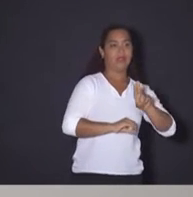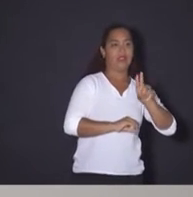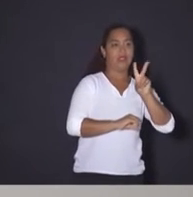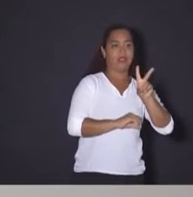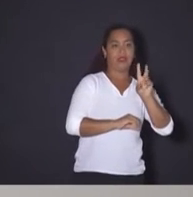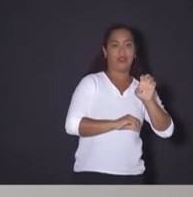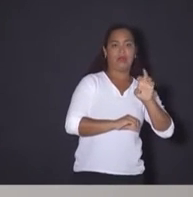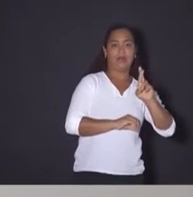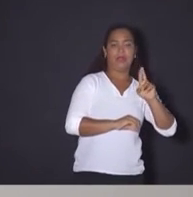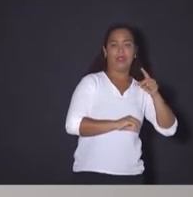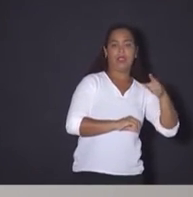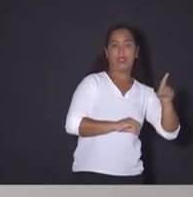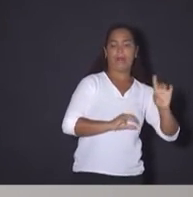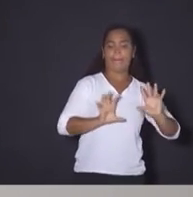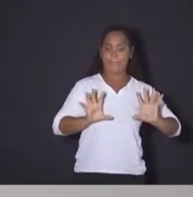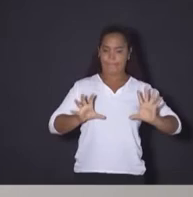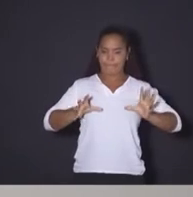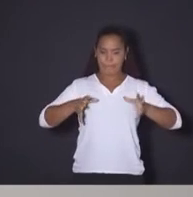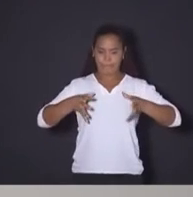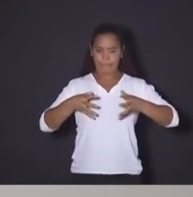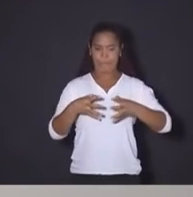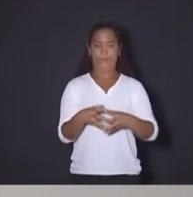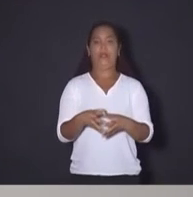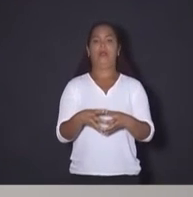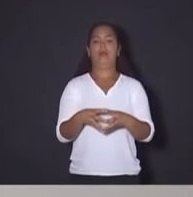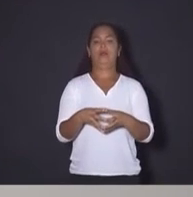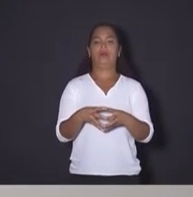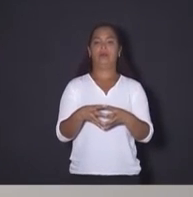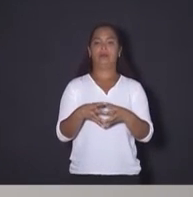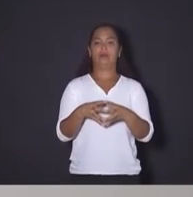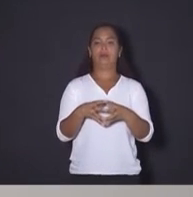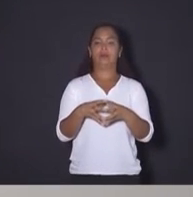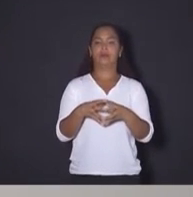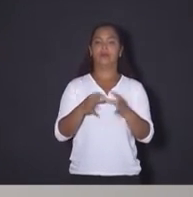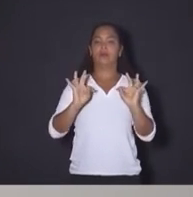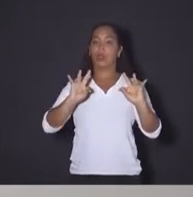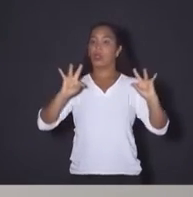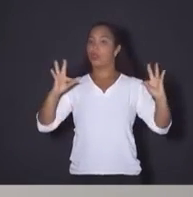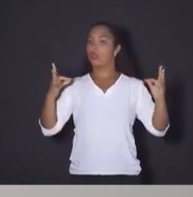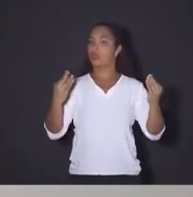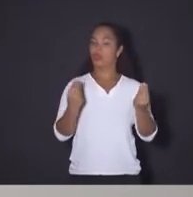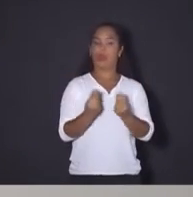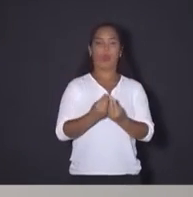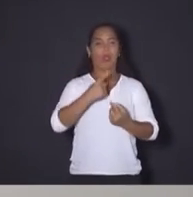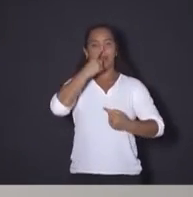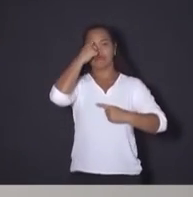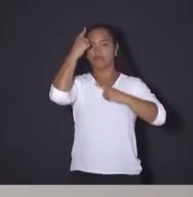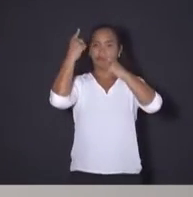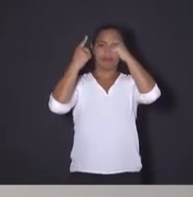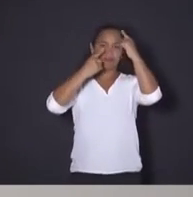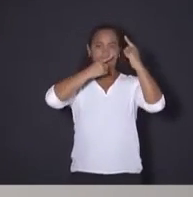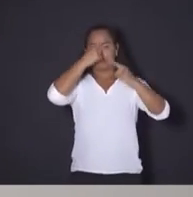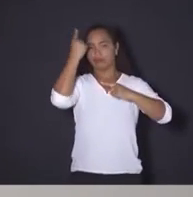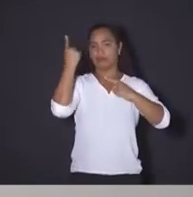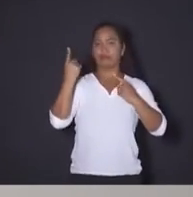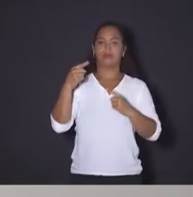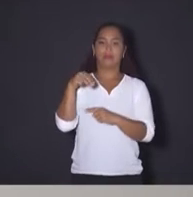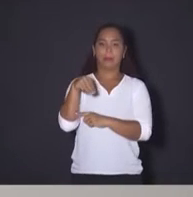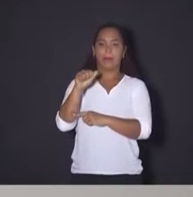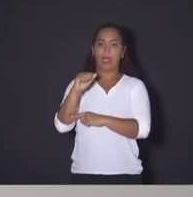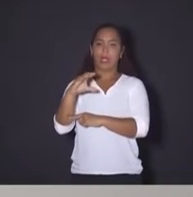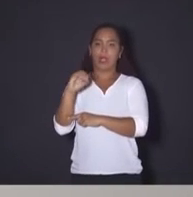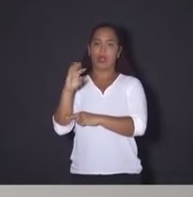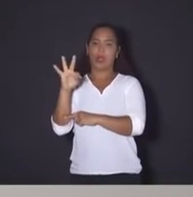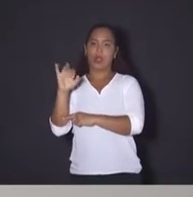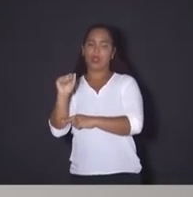nós nos juntamos pra botar todos esses juízos essas idéias e como diz makota valdina todos os